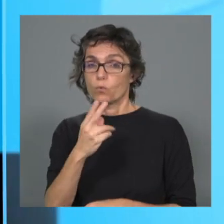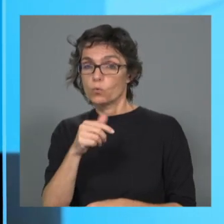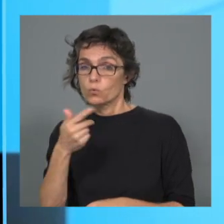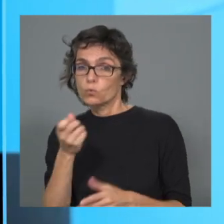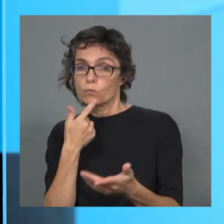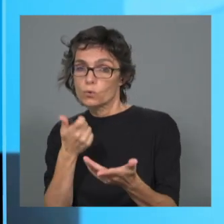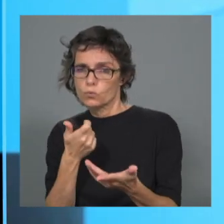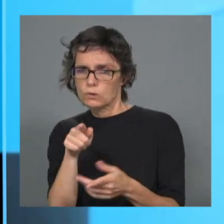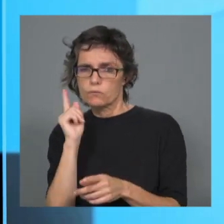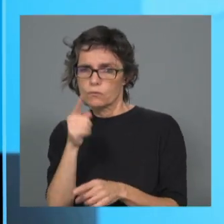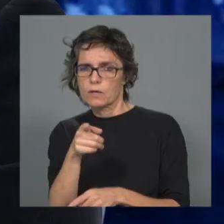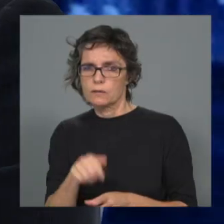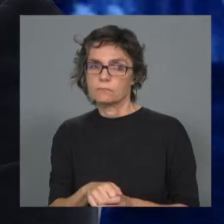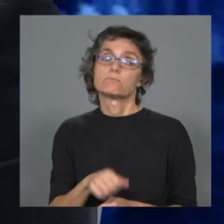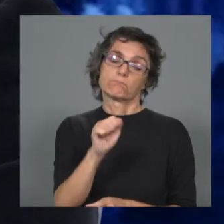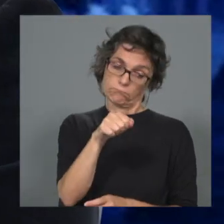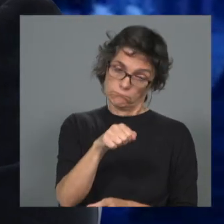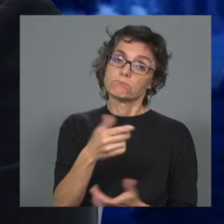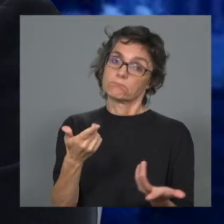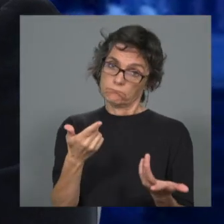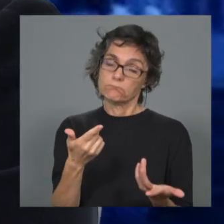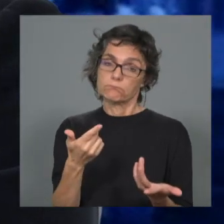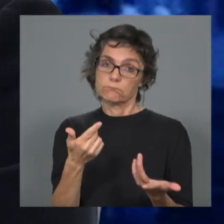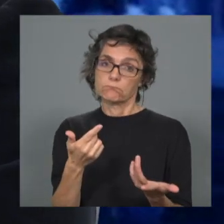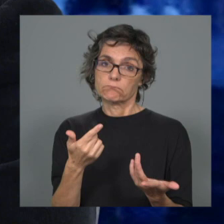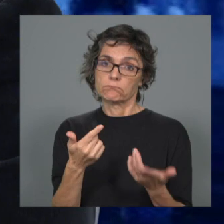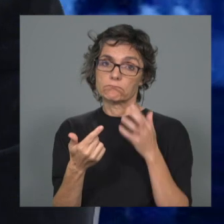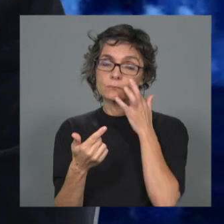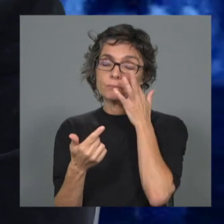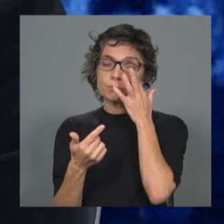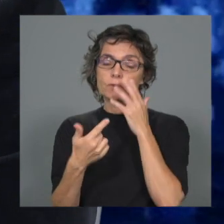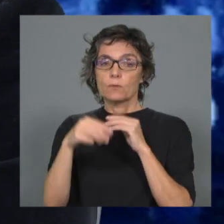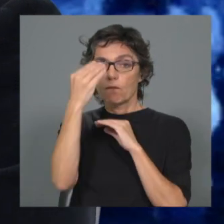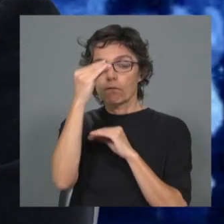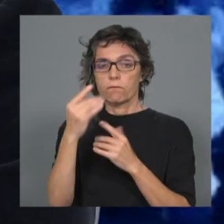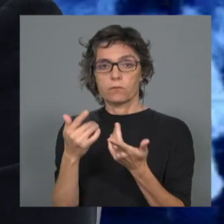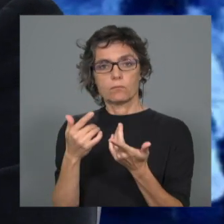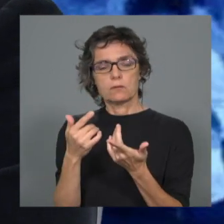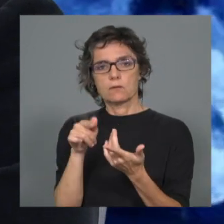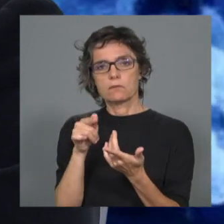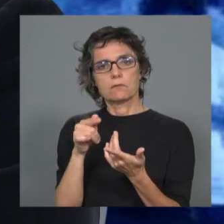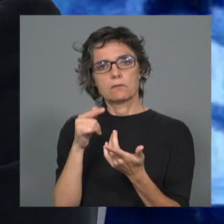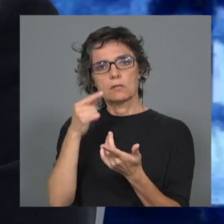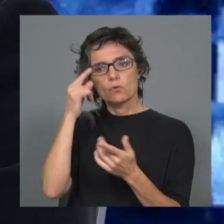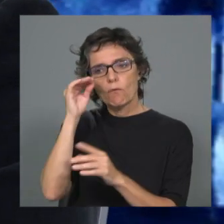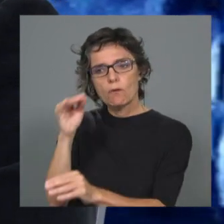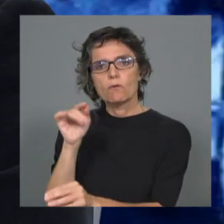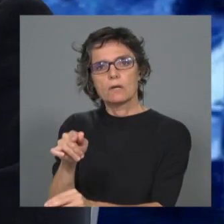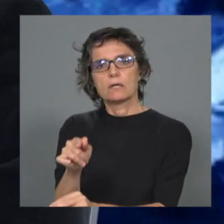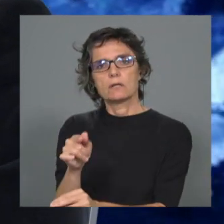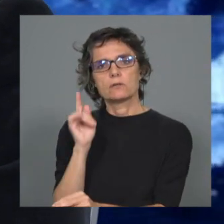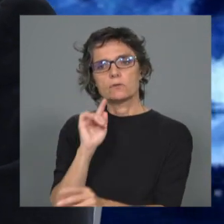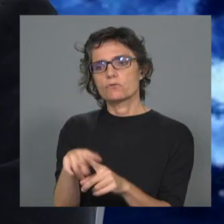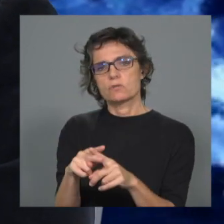formação que fazem. São seguramente, não é? Porque, enfim, educação e formação são sempre ferramentas com